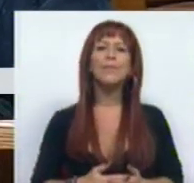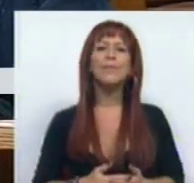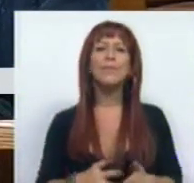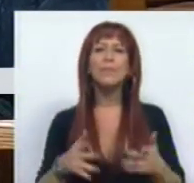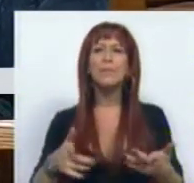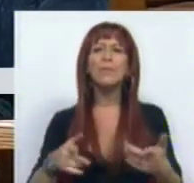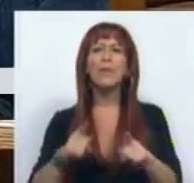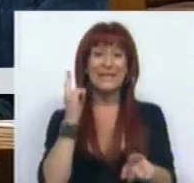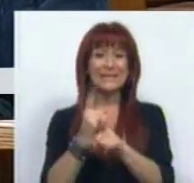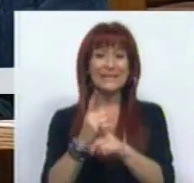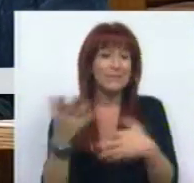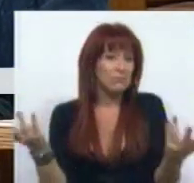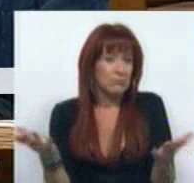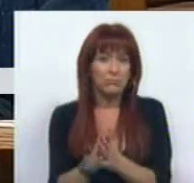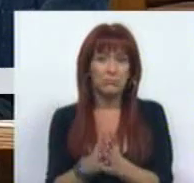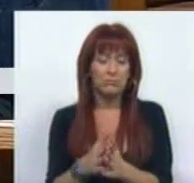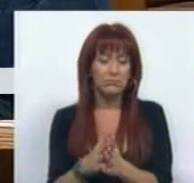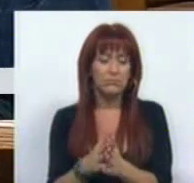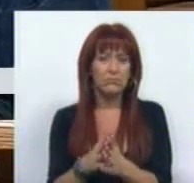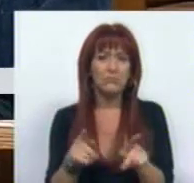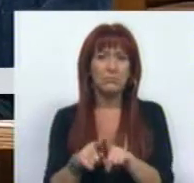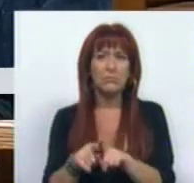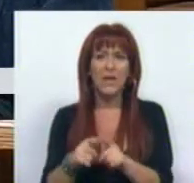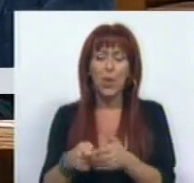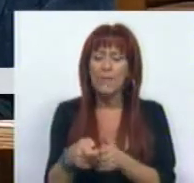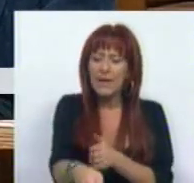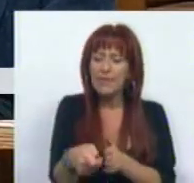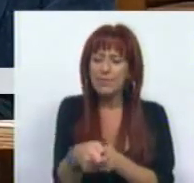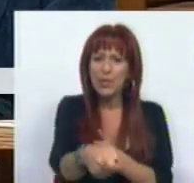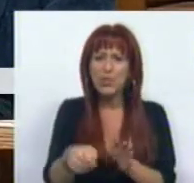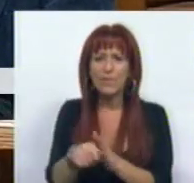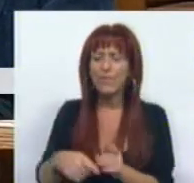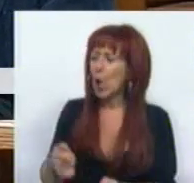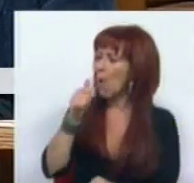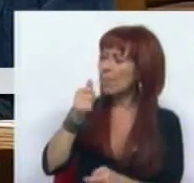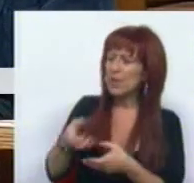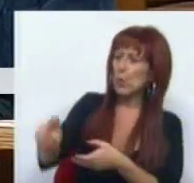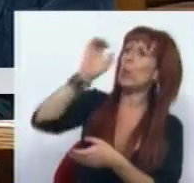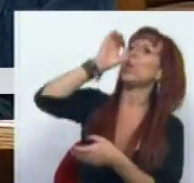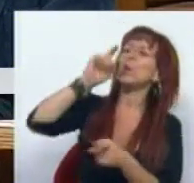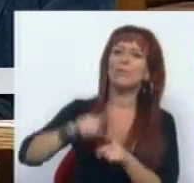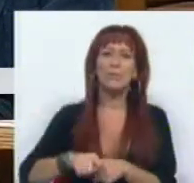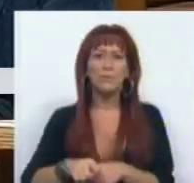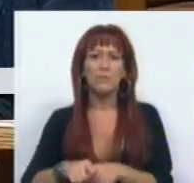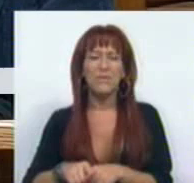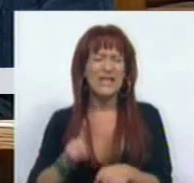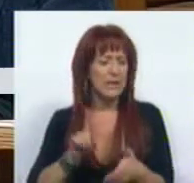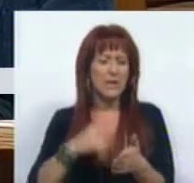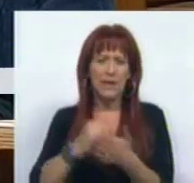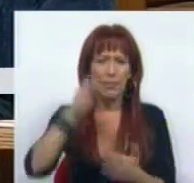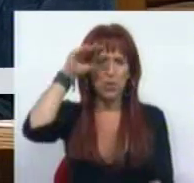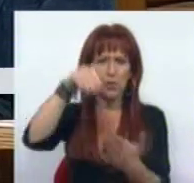veneno, seja servido às colheres ou bebido pelo frasco, tem sempre o mesmo